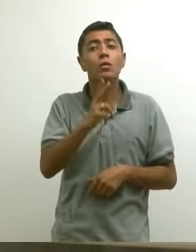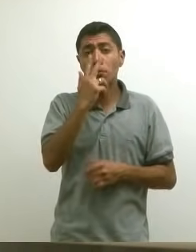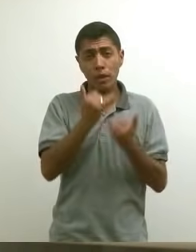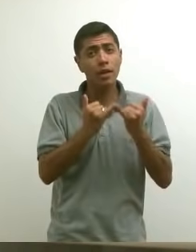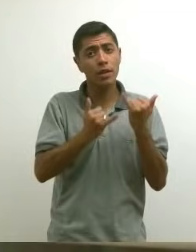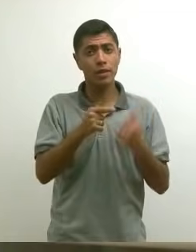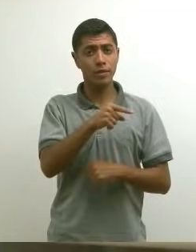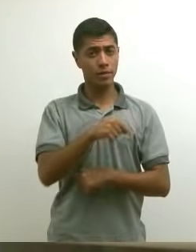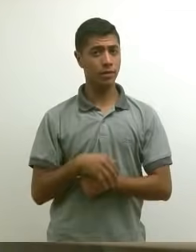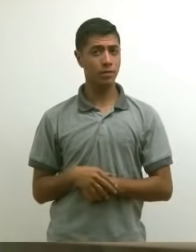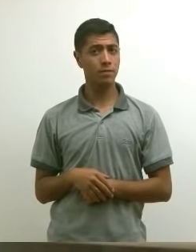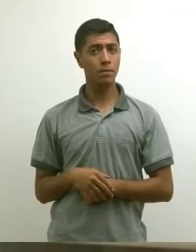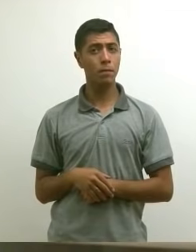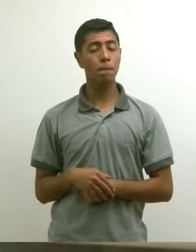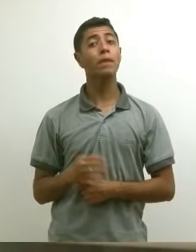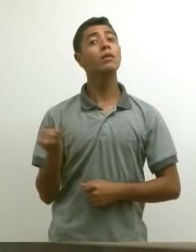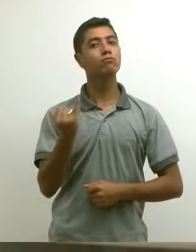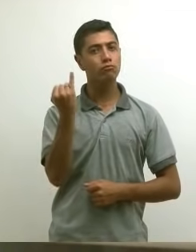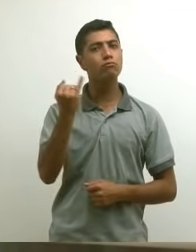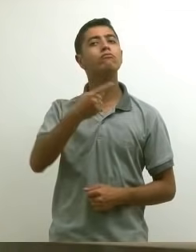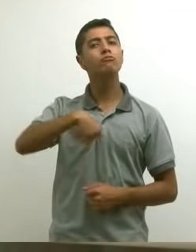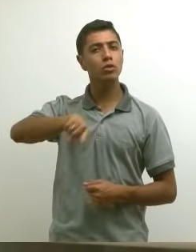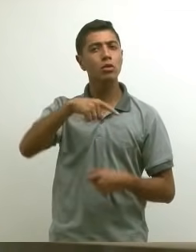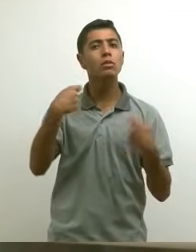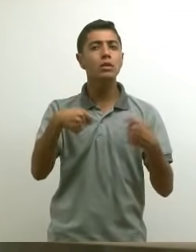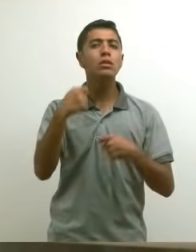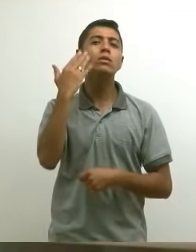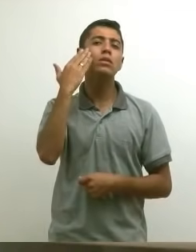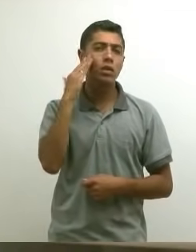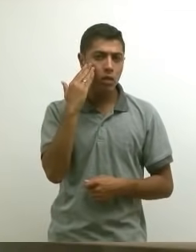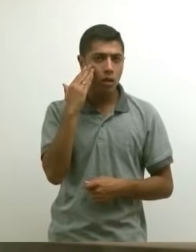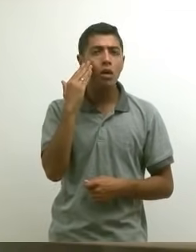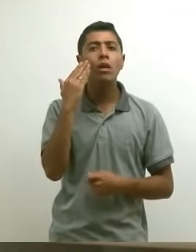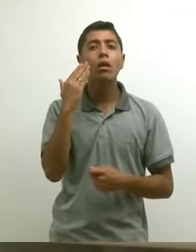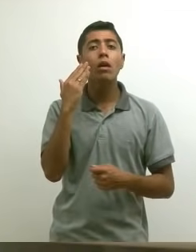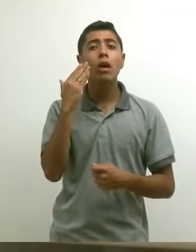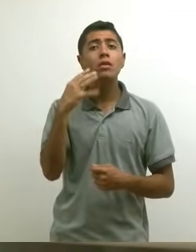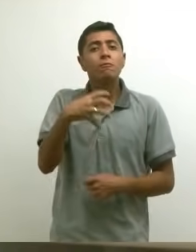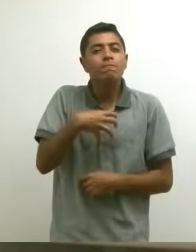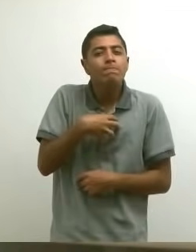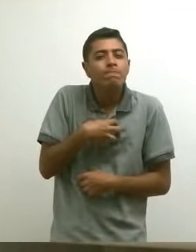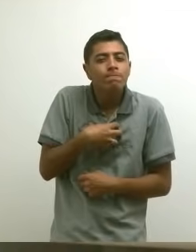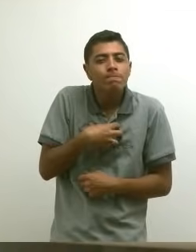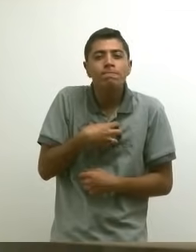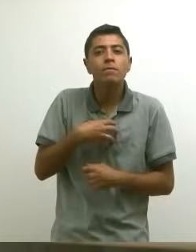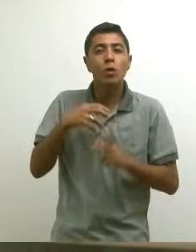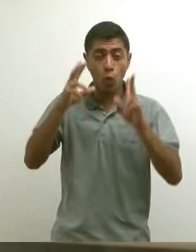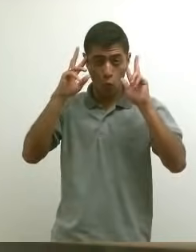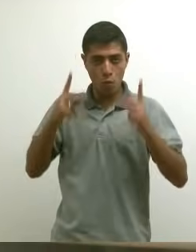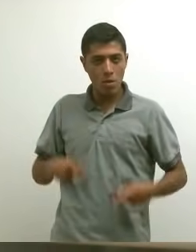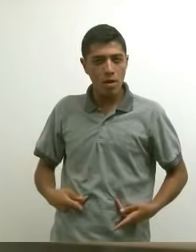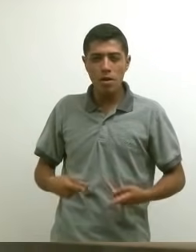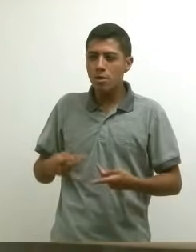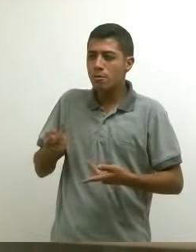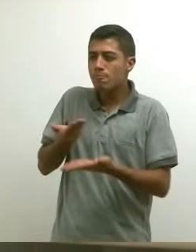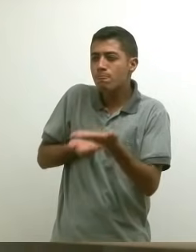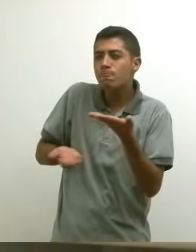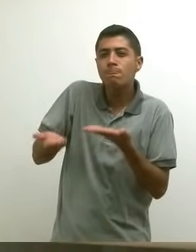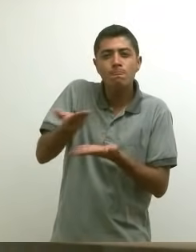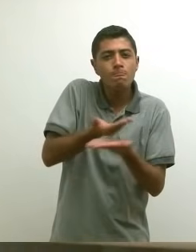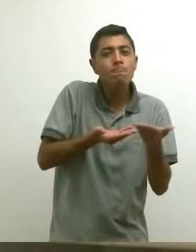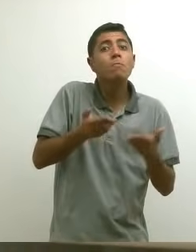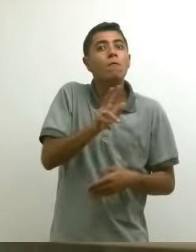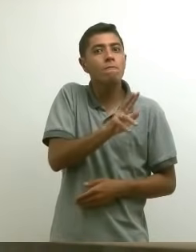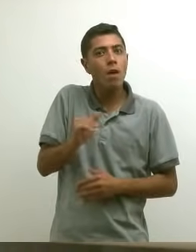com os sentimentos com percepção de relações humanas o que vai se desenvolver fortemente na segunda infância é